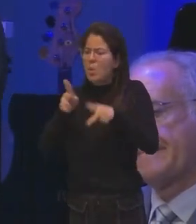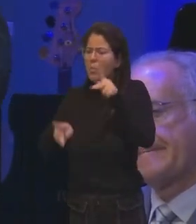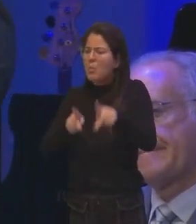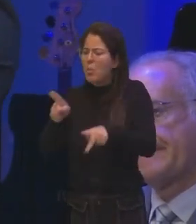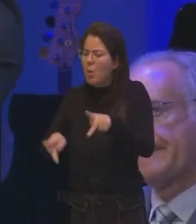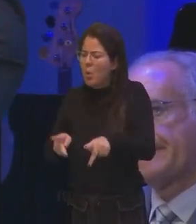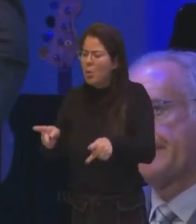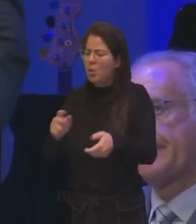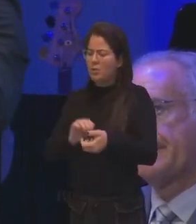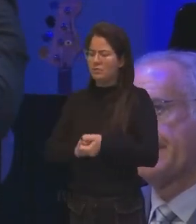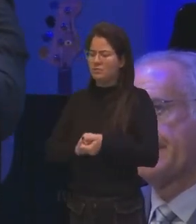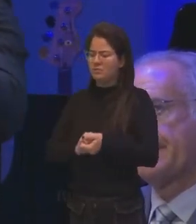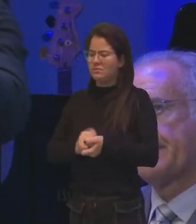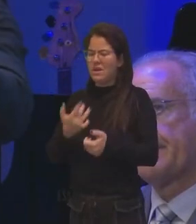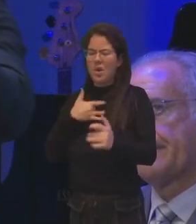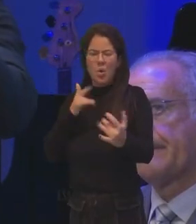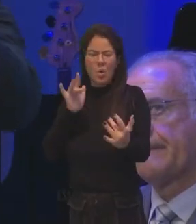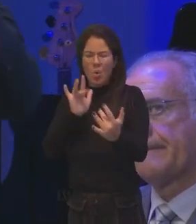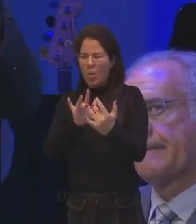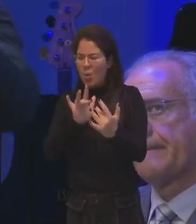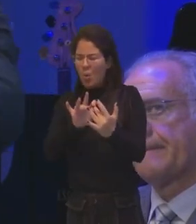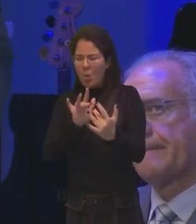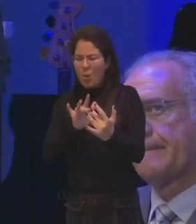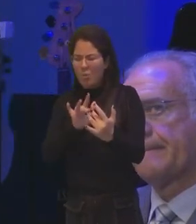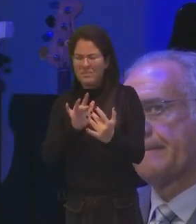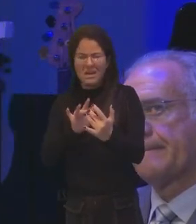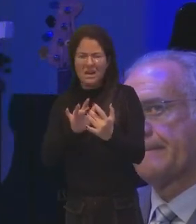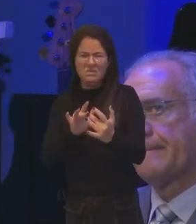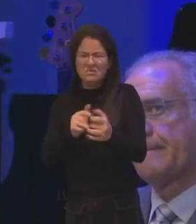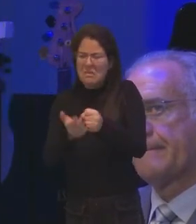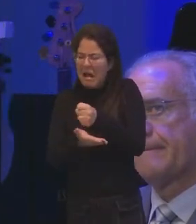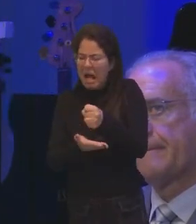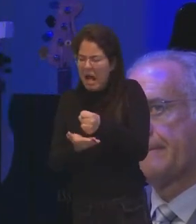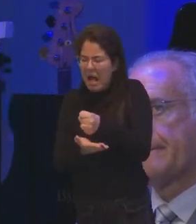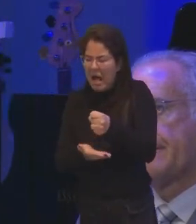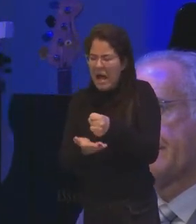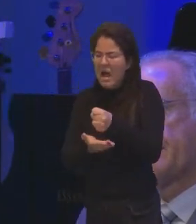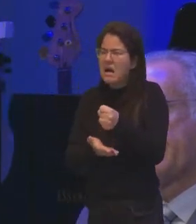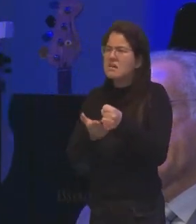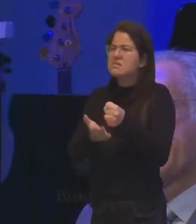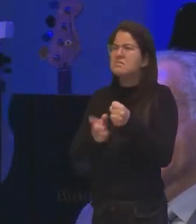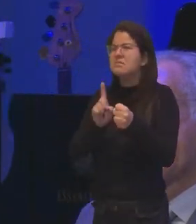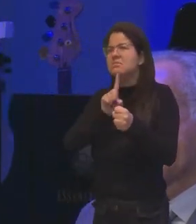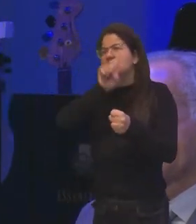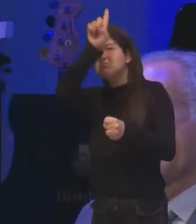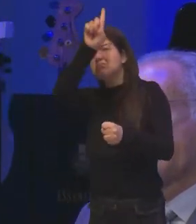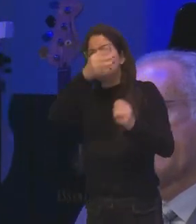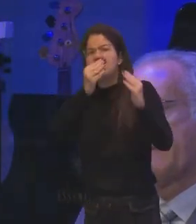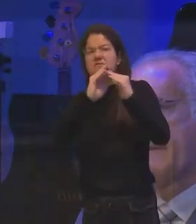Eu tinha um contato superficial com o meu vizinho de frente, com o vizinho um pouco ali do segundo andar.